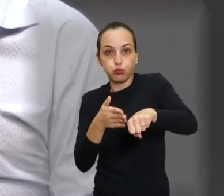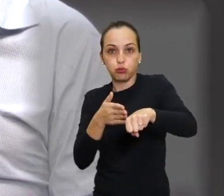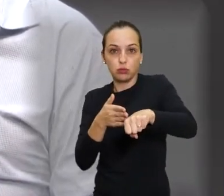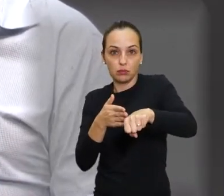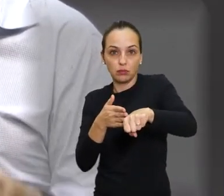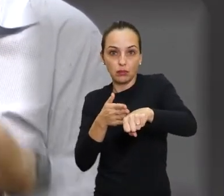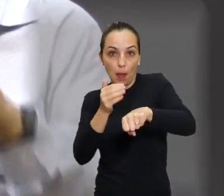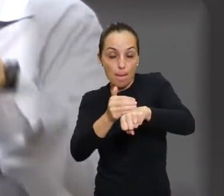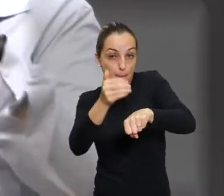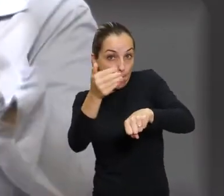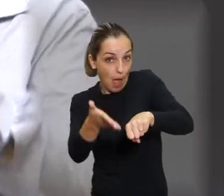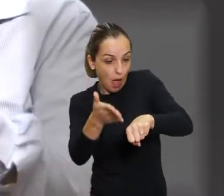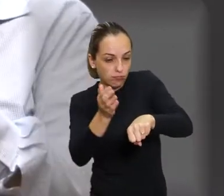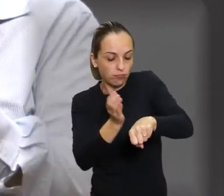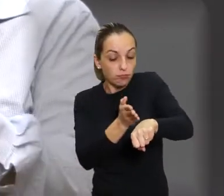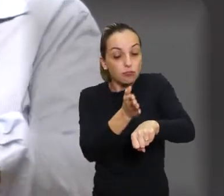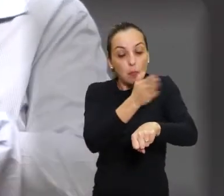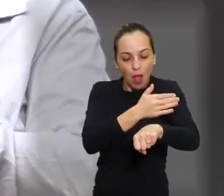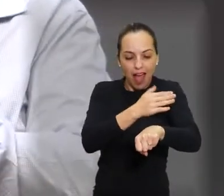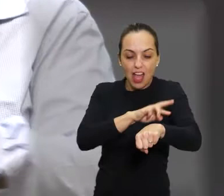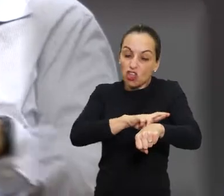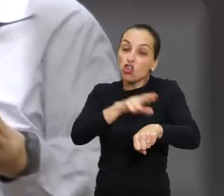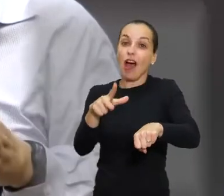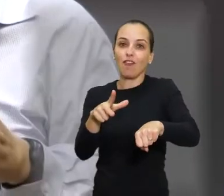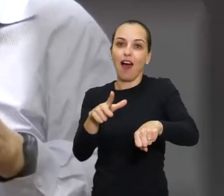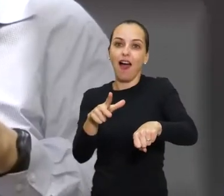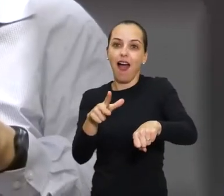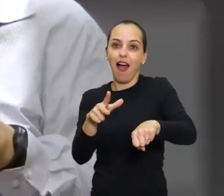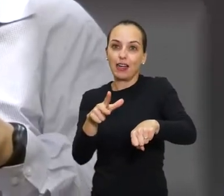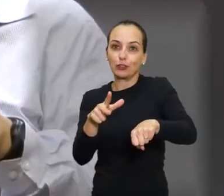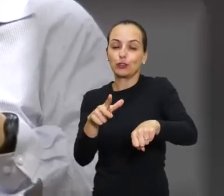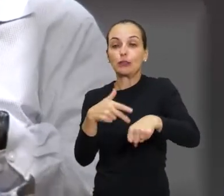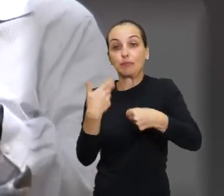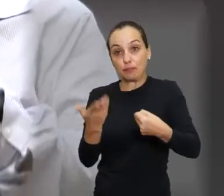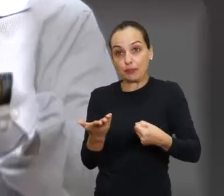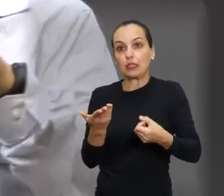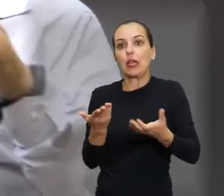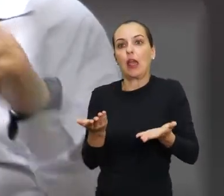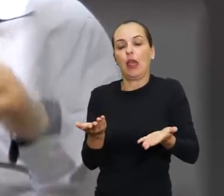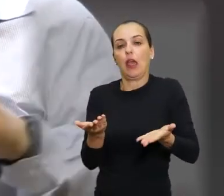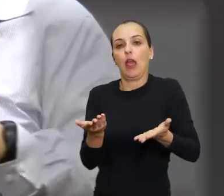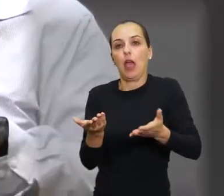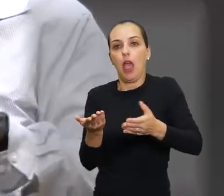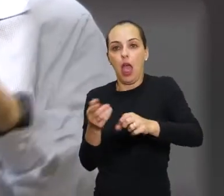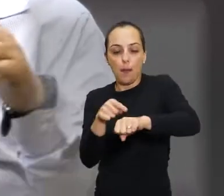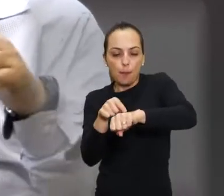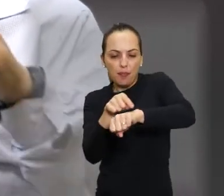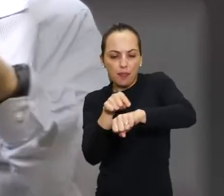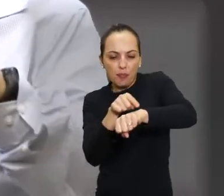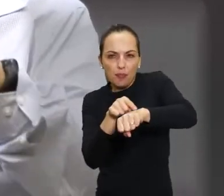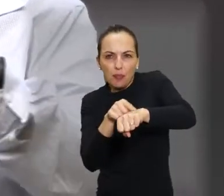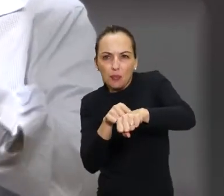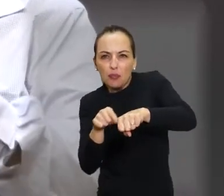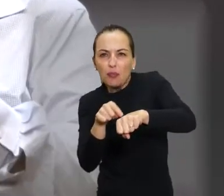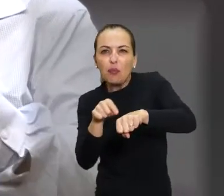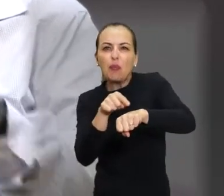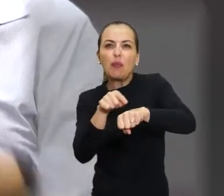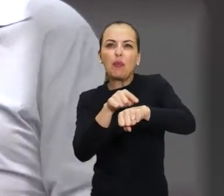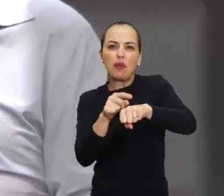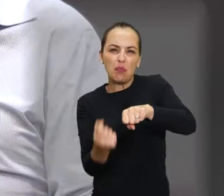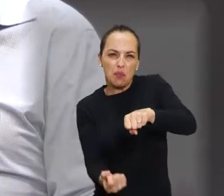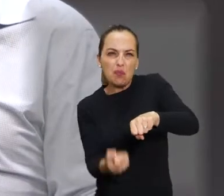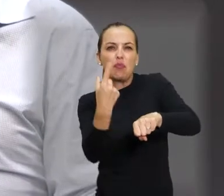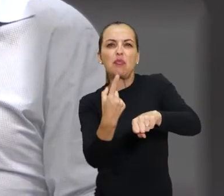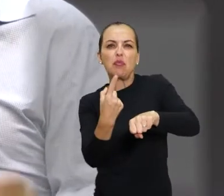ficar assimétrica, ou seja, se você cortar ela no meio, um lado for diferente ao outro, se ela começar a ter borda irregular,